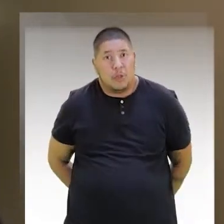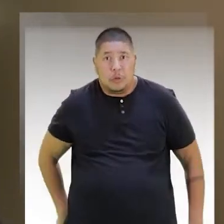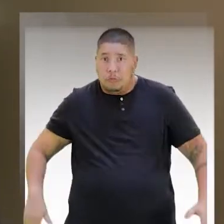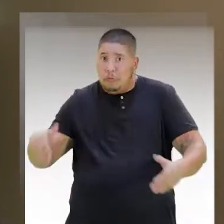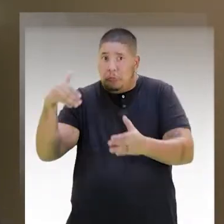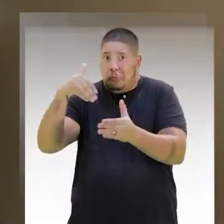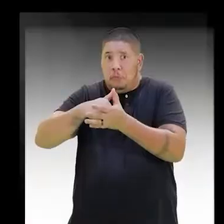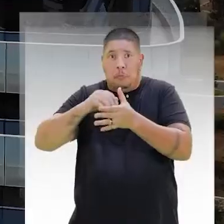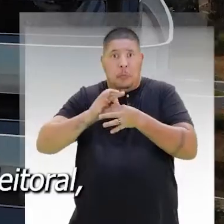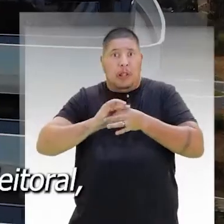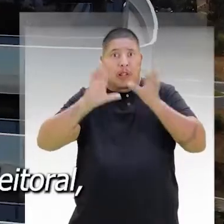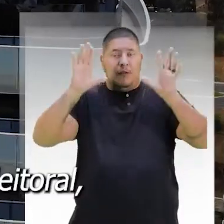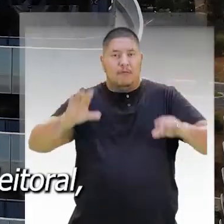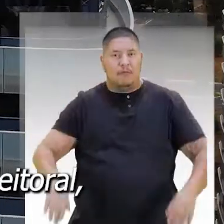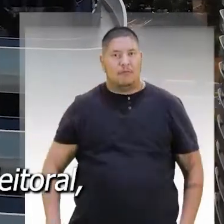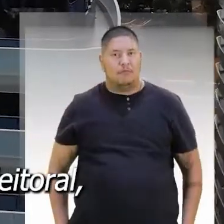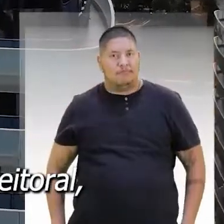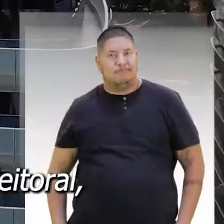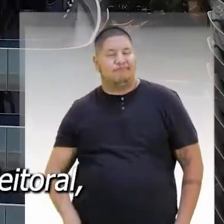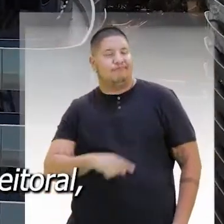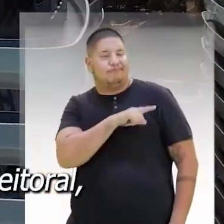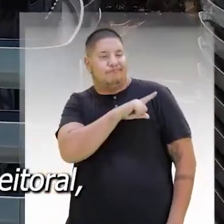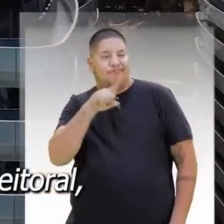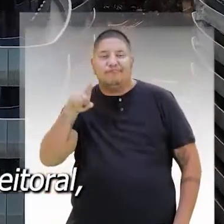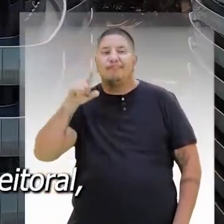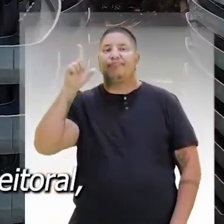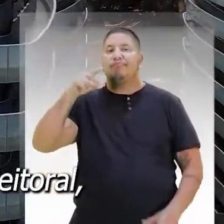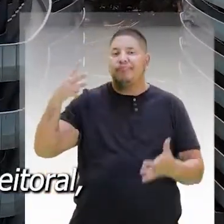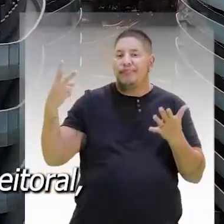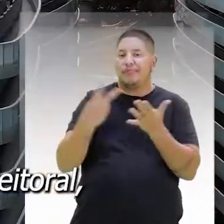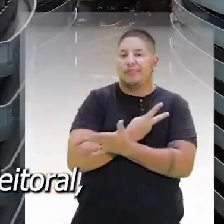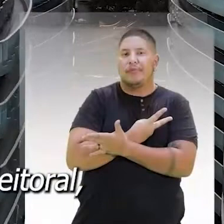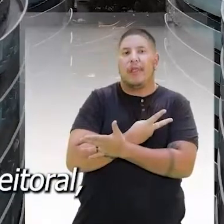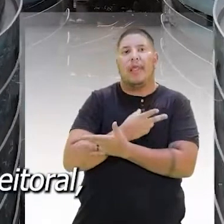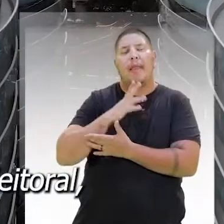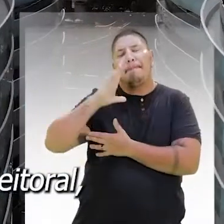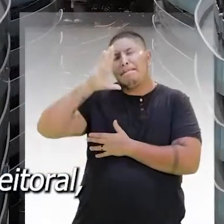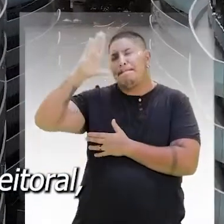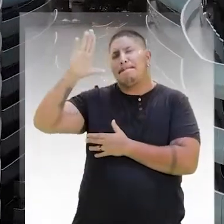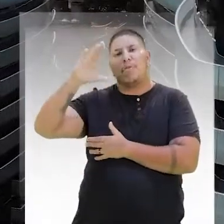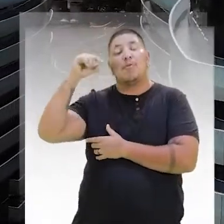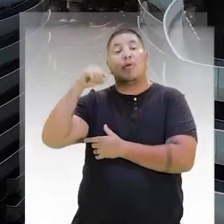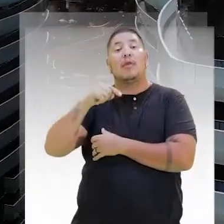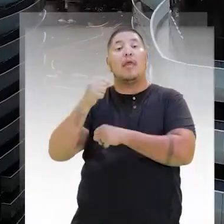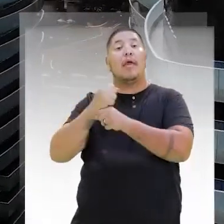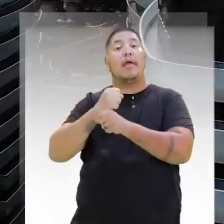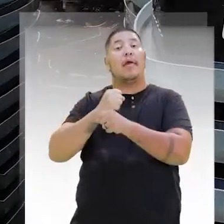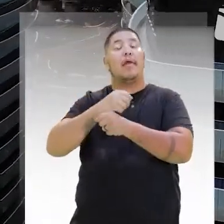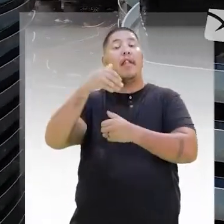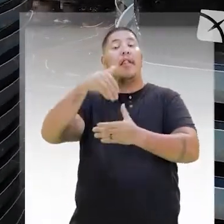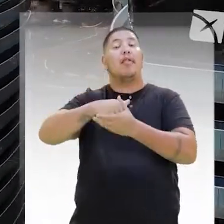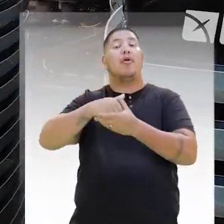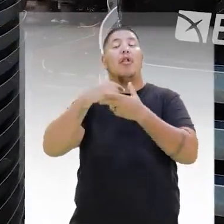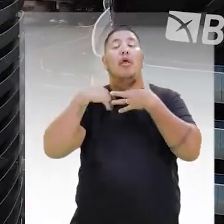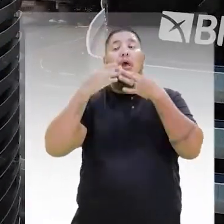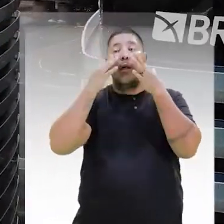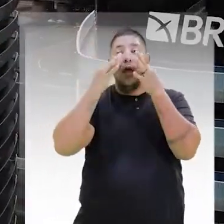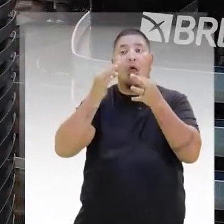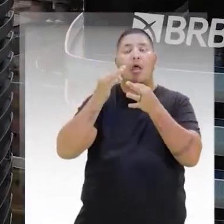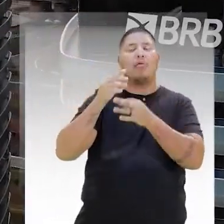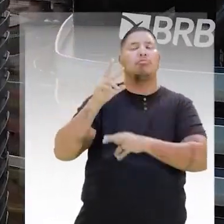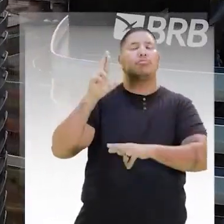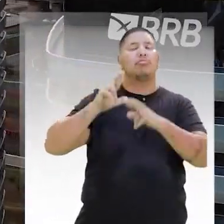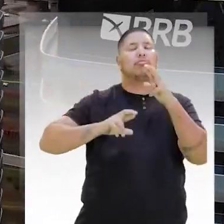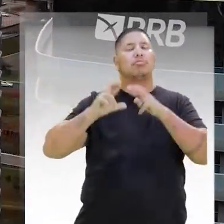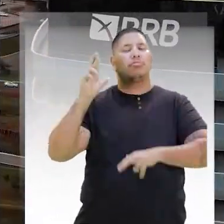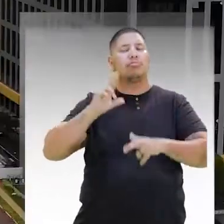livre. Esse fenômeno fica mais evidente em ano eleitoral e passou a chamar a atenção dos órgãos